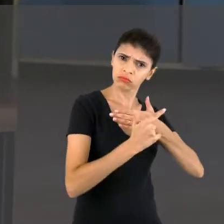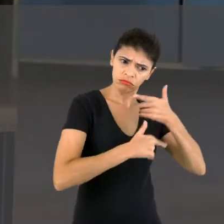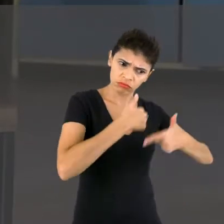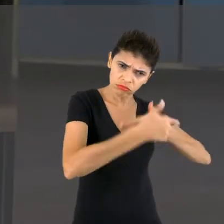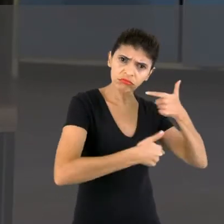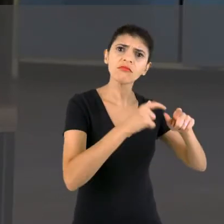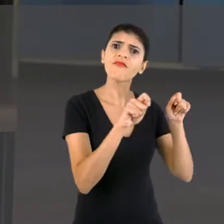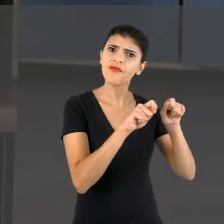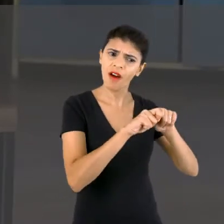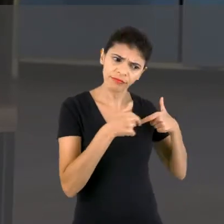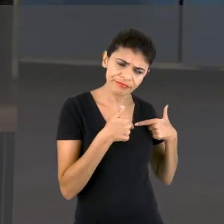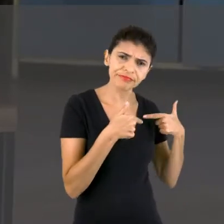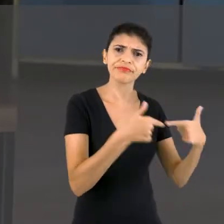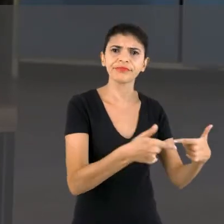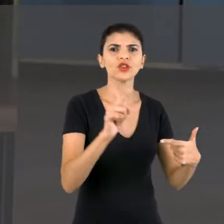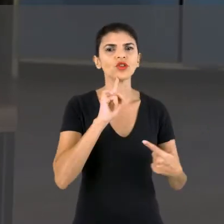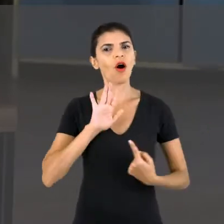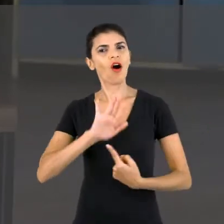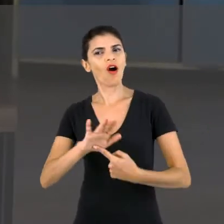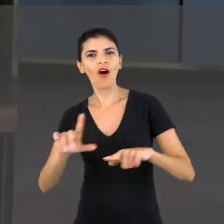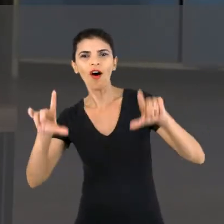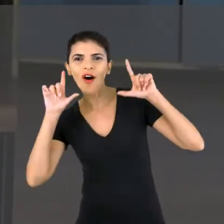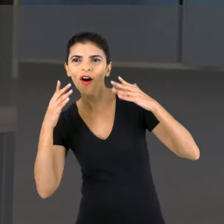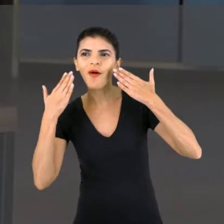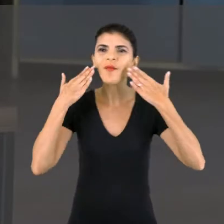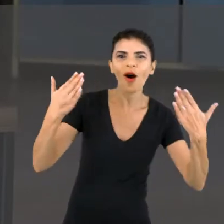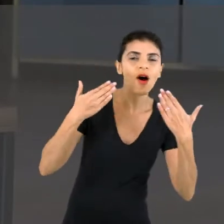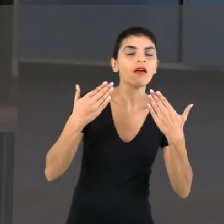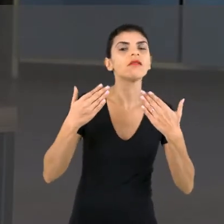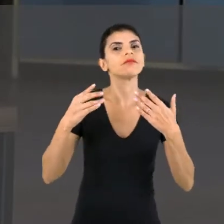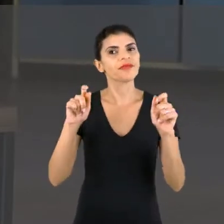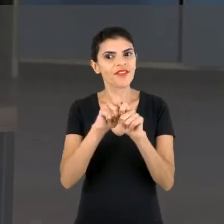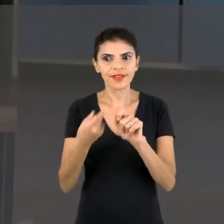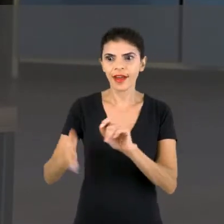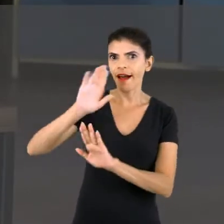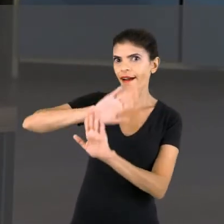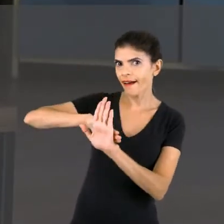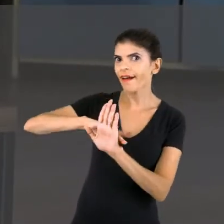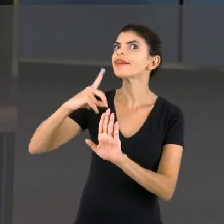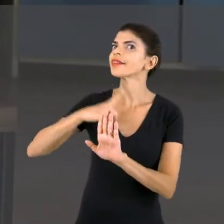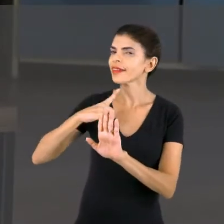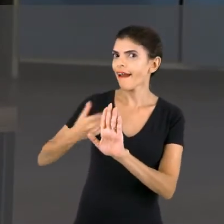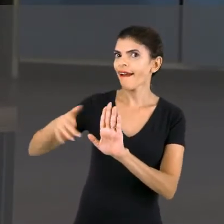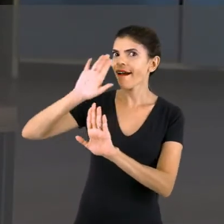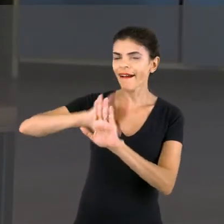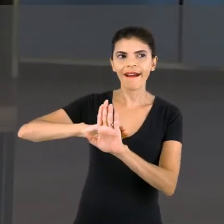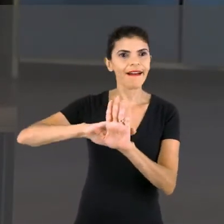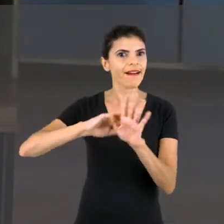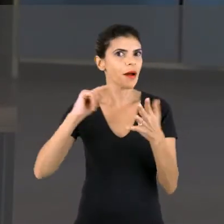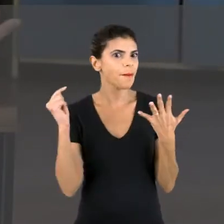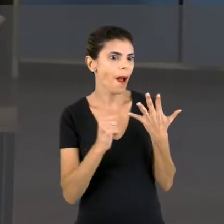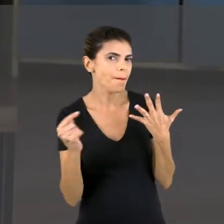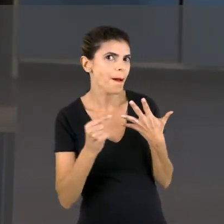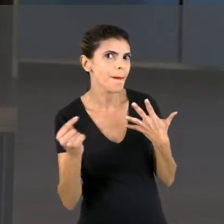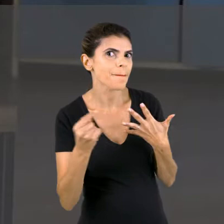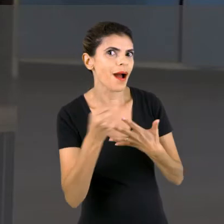funções, existem outras funções para além de estar em cena, estar dentro de cena, que elas precisam ser feitas, né? Tem toda uma gama